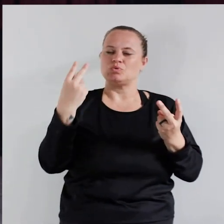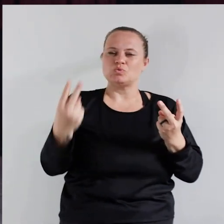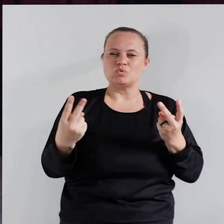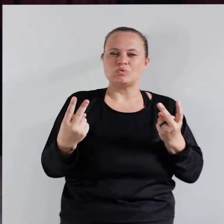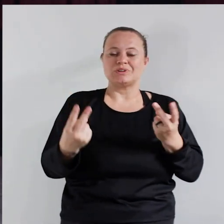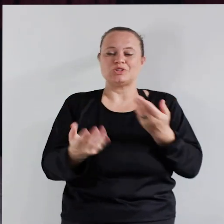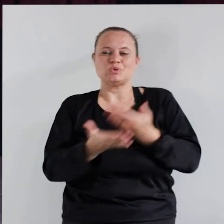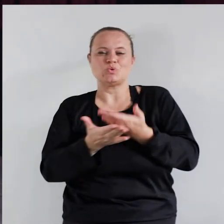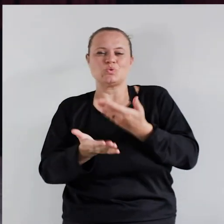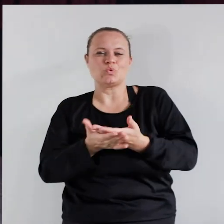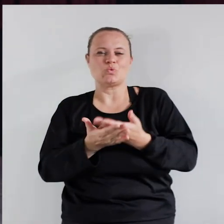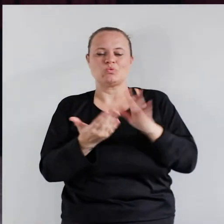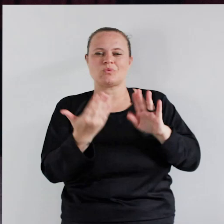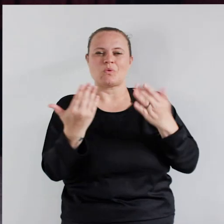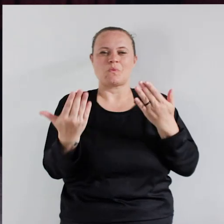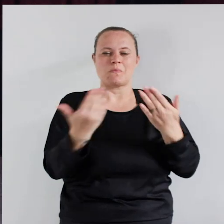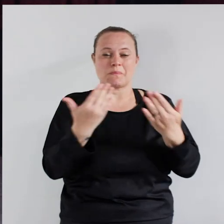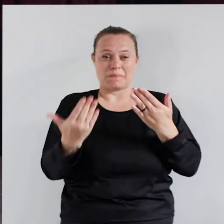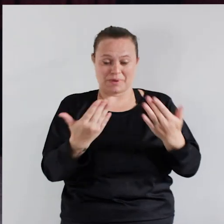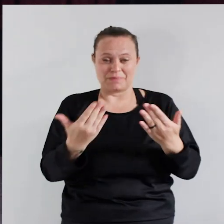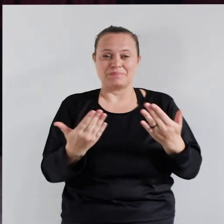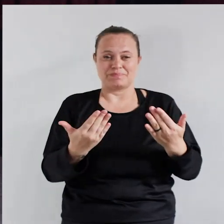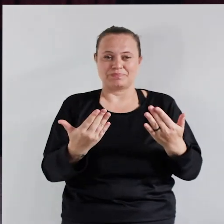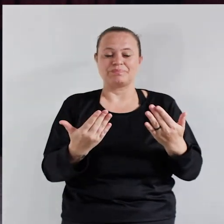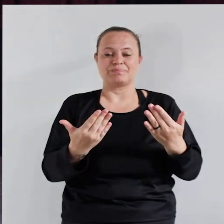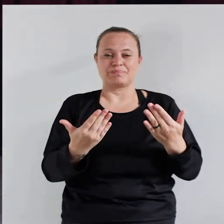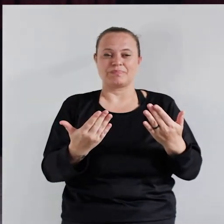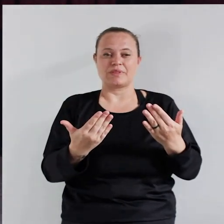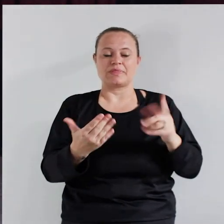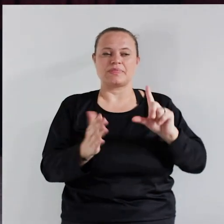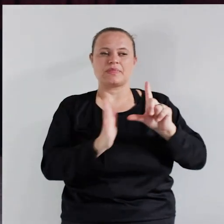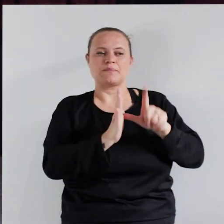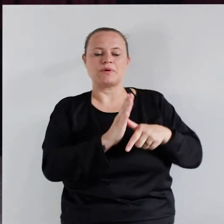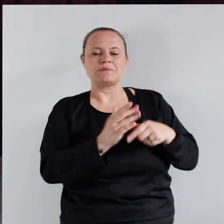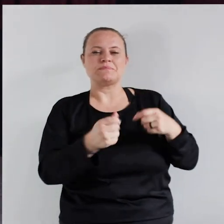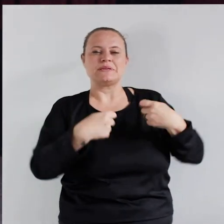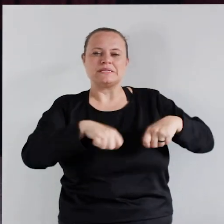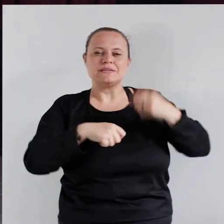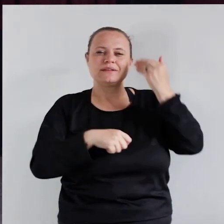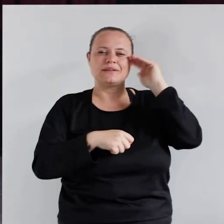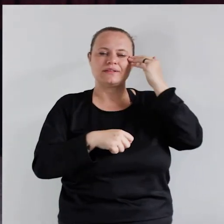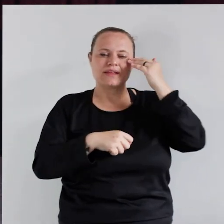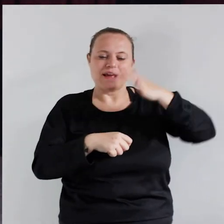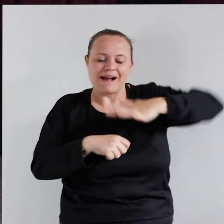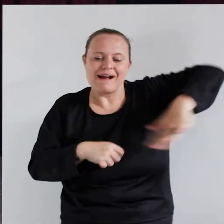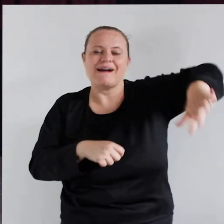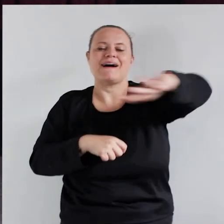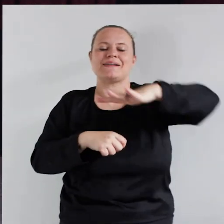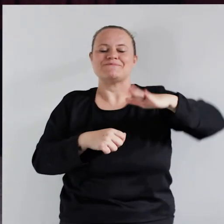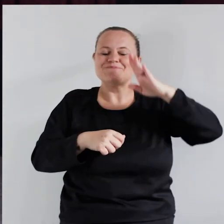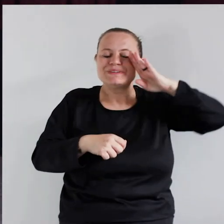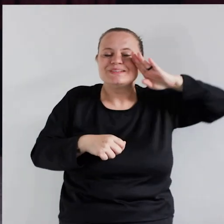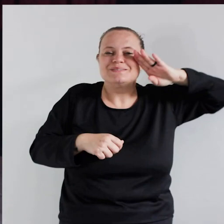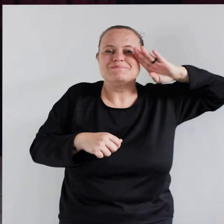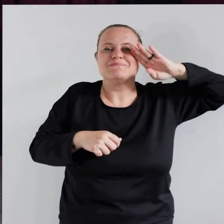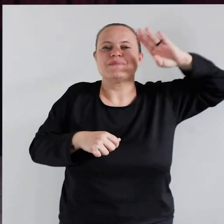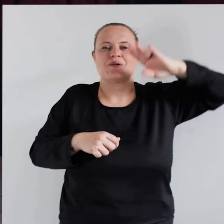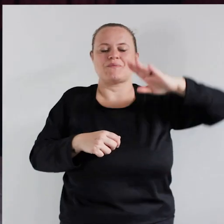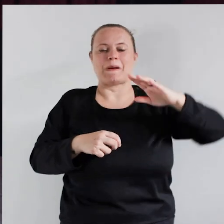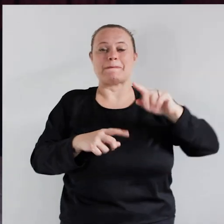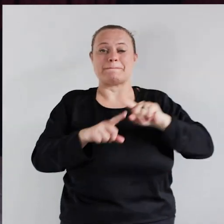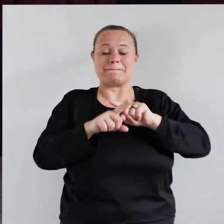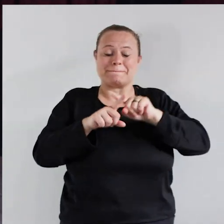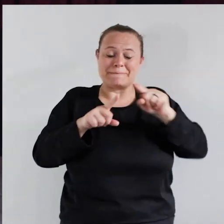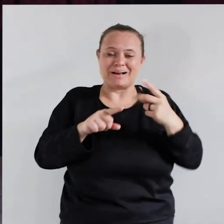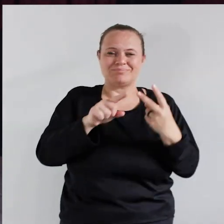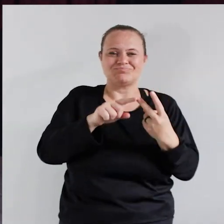era olhar 1, 2 organizações e estudos comparativos. E aí logo a gente percebe que a necessidade de entender